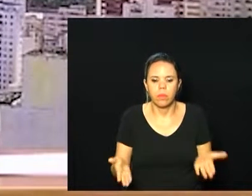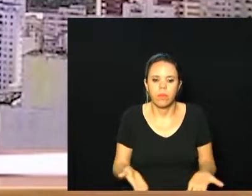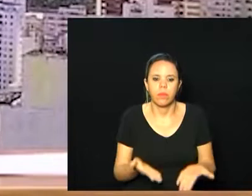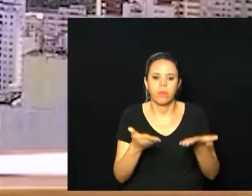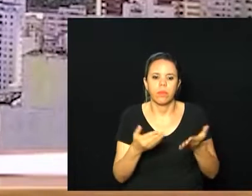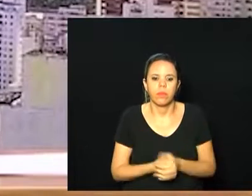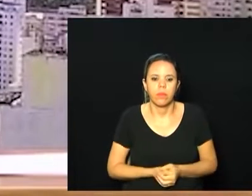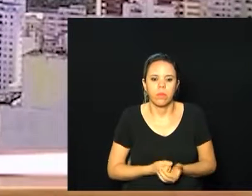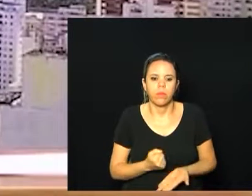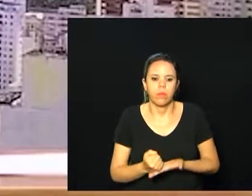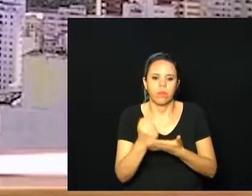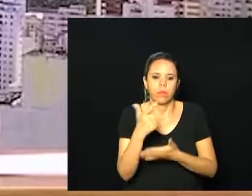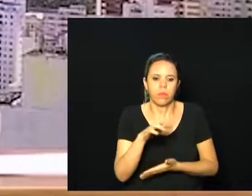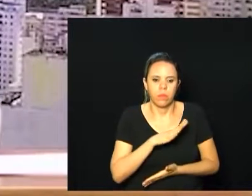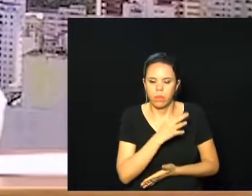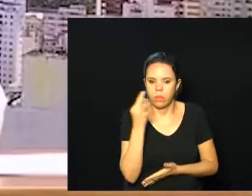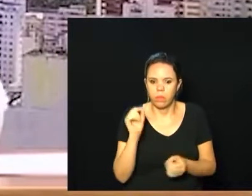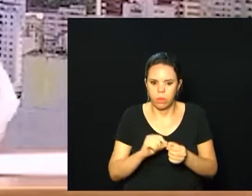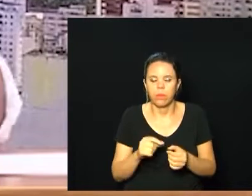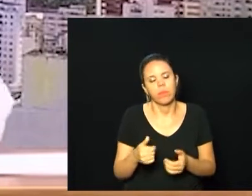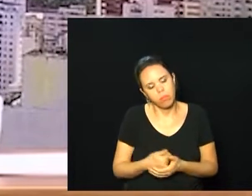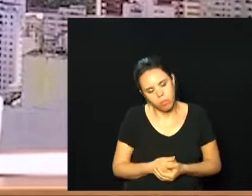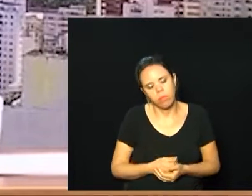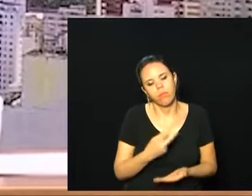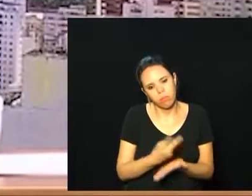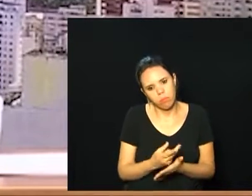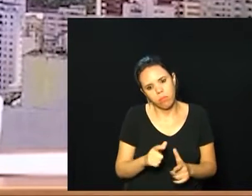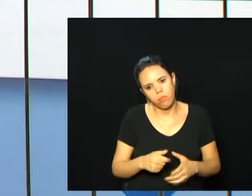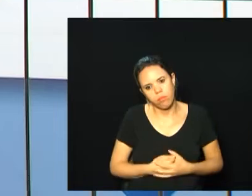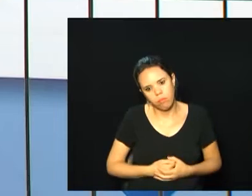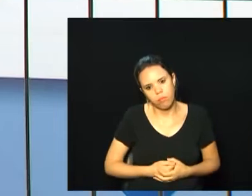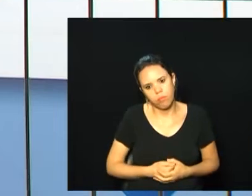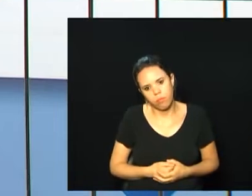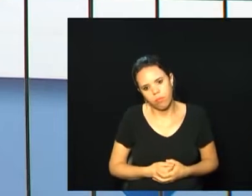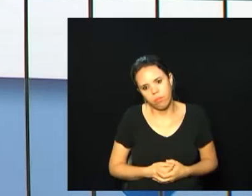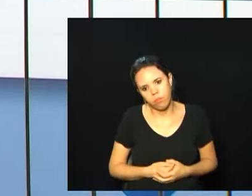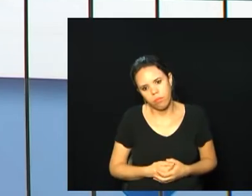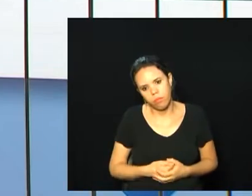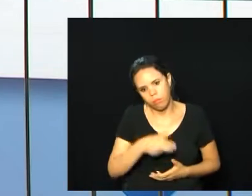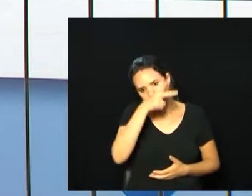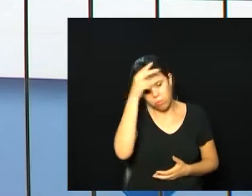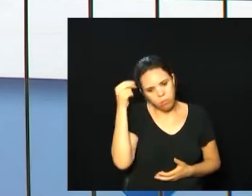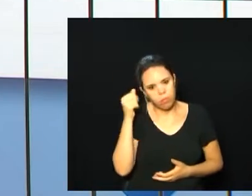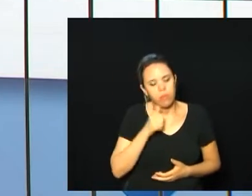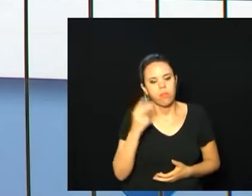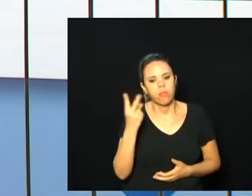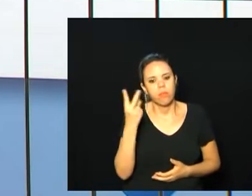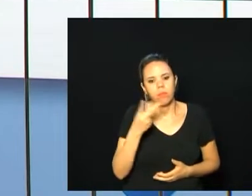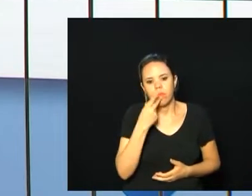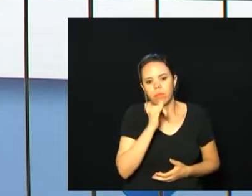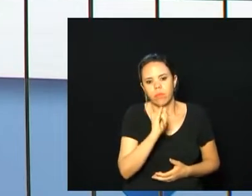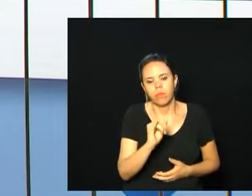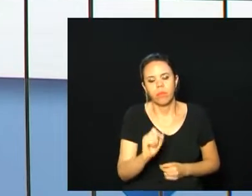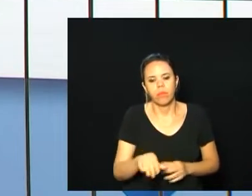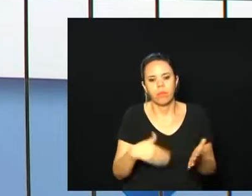colaborar e ajudar a outra cidade tem que fazer, porque vivemos numa mesma região. A prefeita de Valinhos salientou